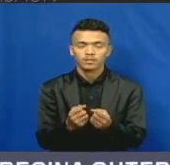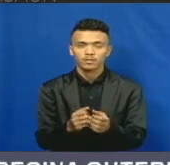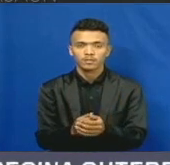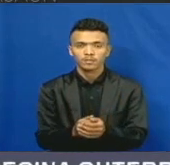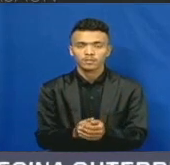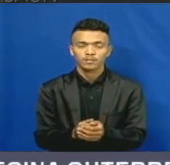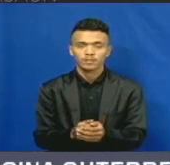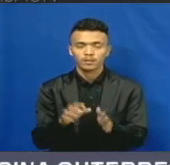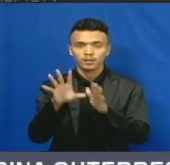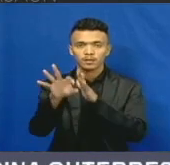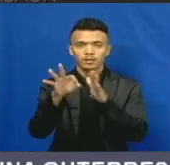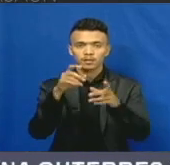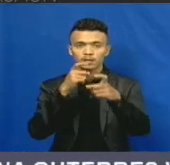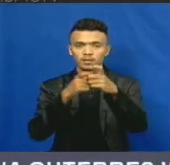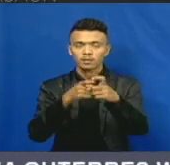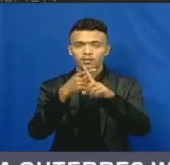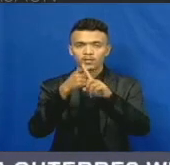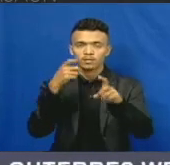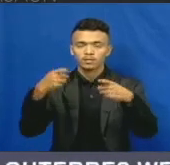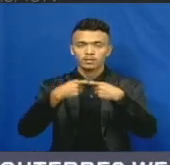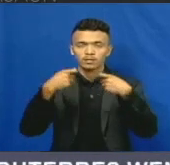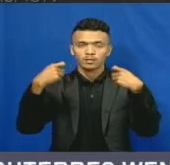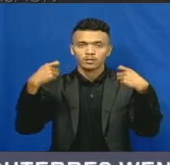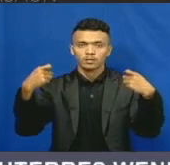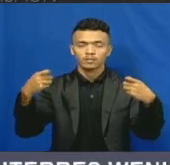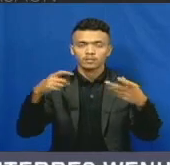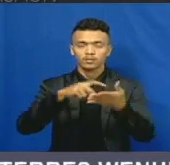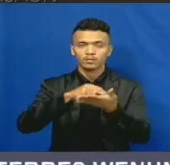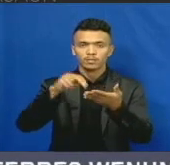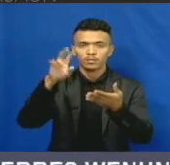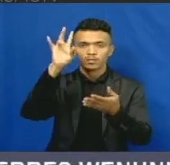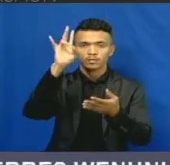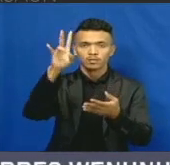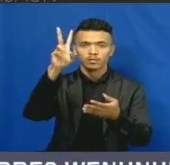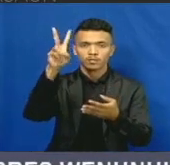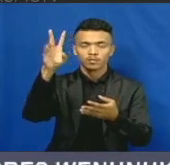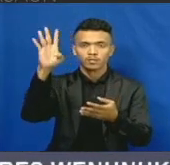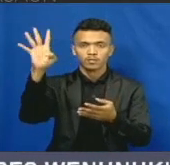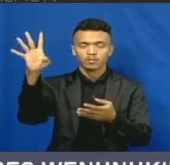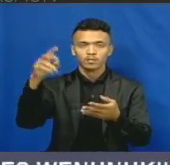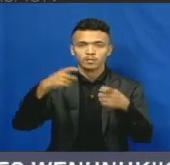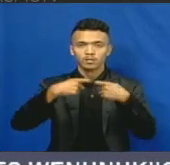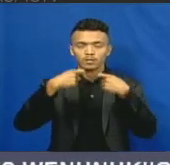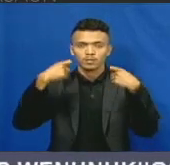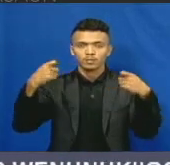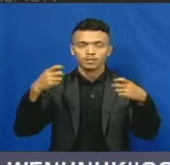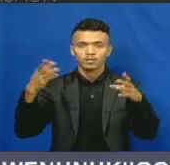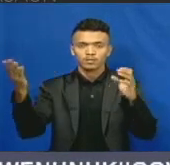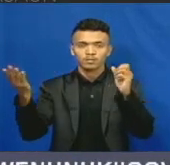Osolari, retantirusi inimigo número 724, inimigo siratesi